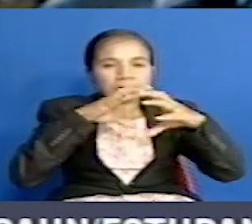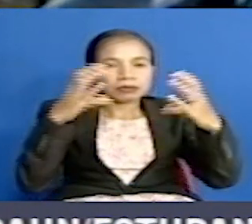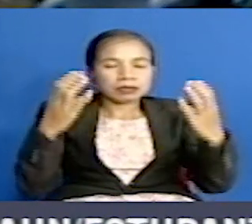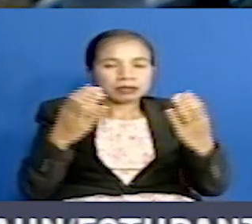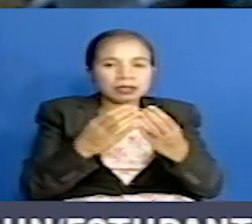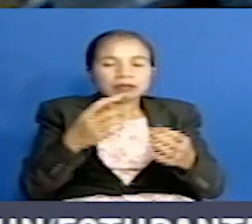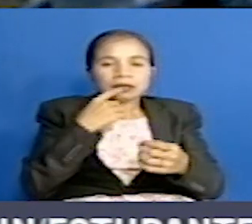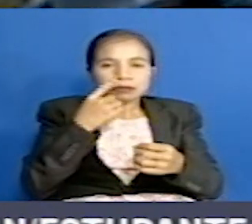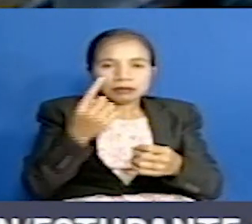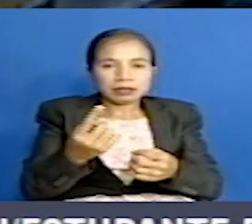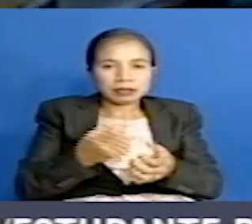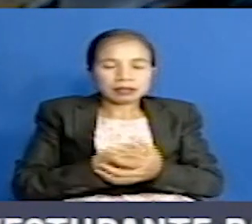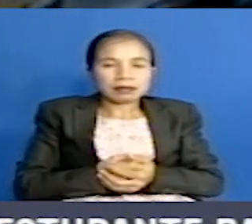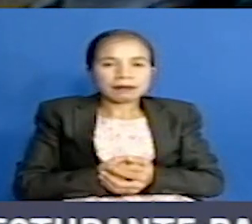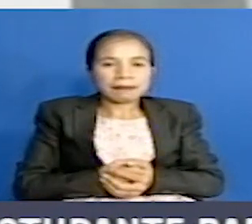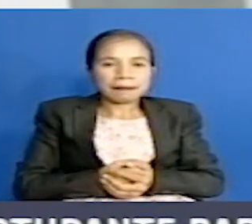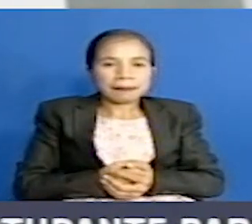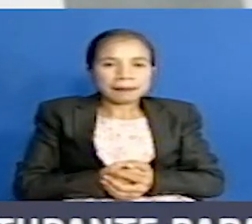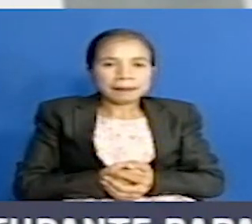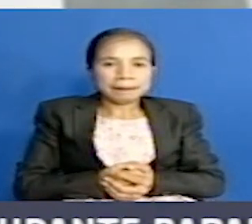konsil konsultatif ate tenia